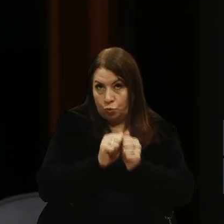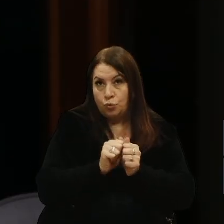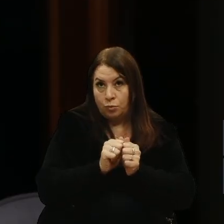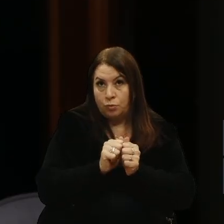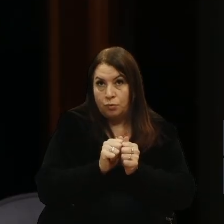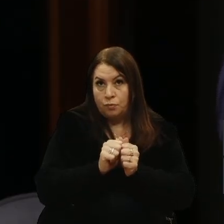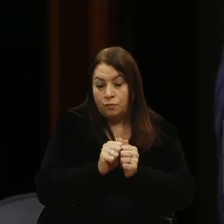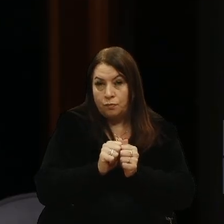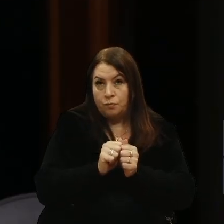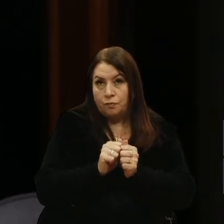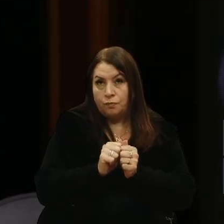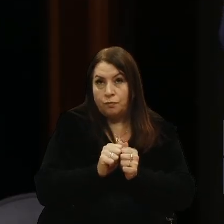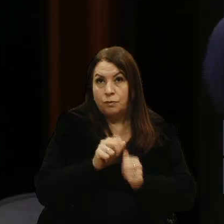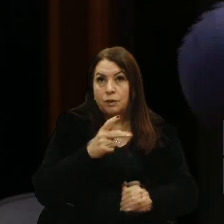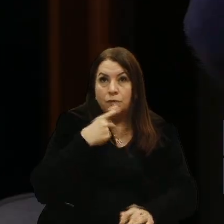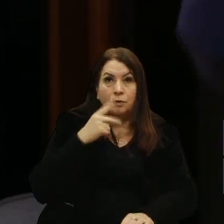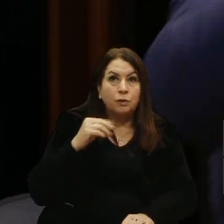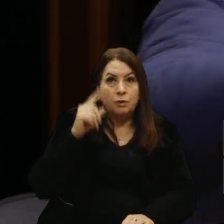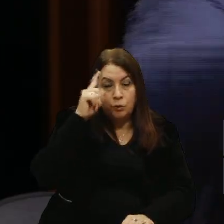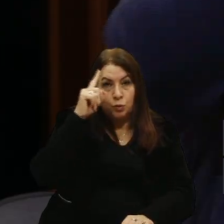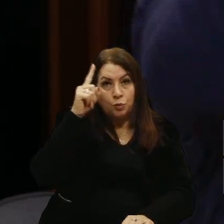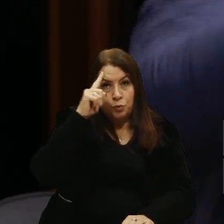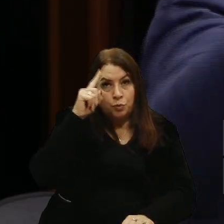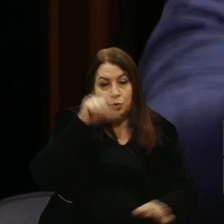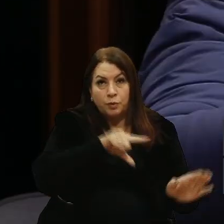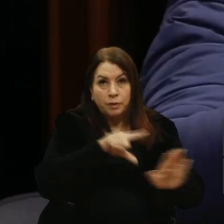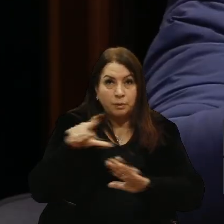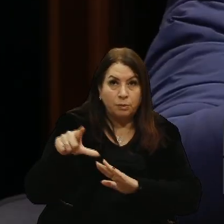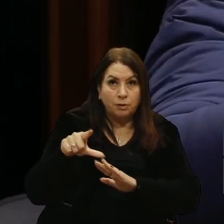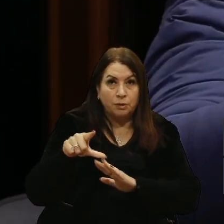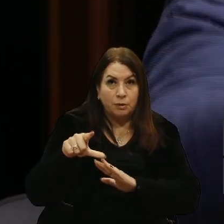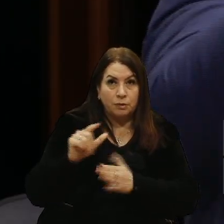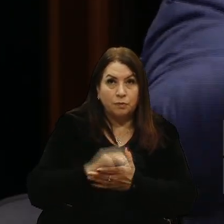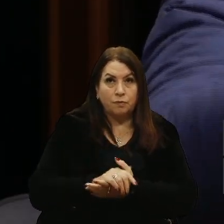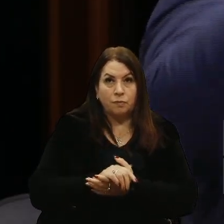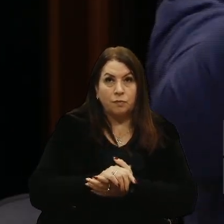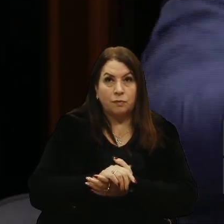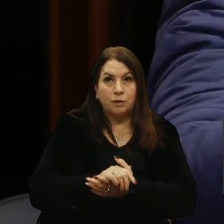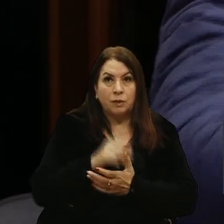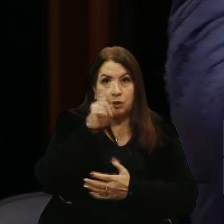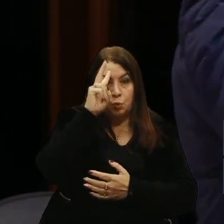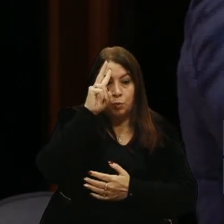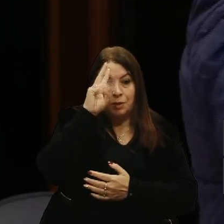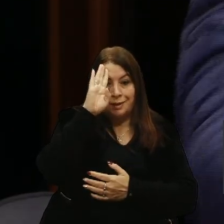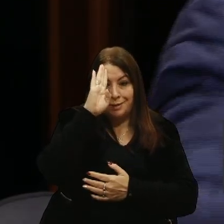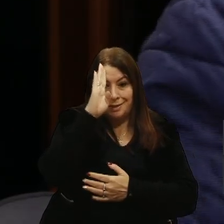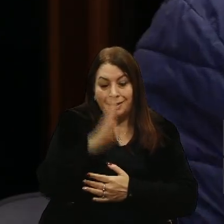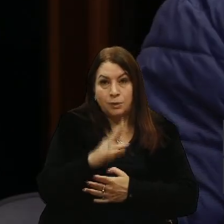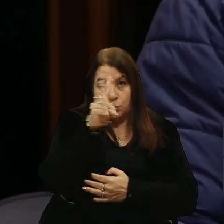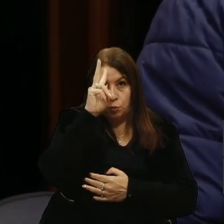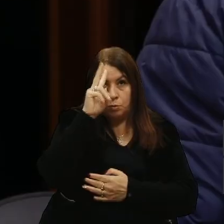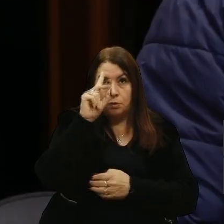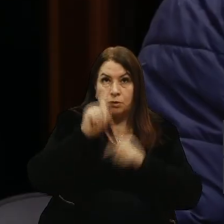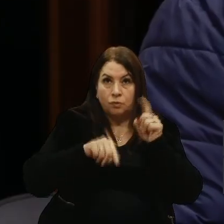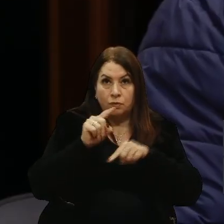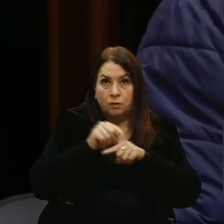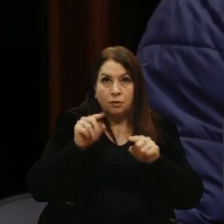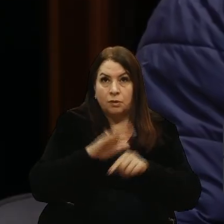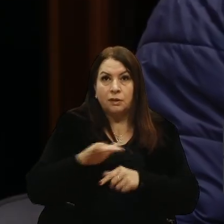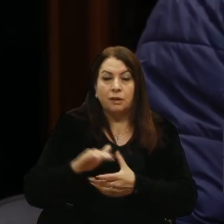junto. Mas me dizia, todos os dias da semana, todos, de segunda a segunda, ela tem atividade com as